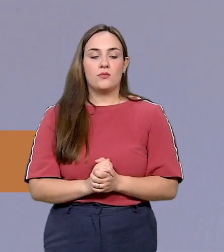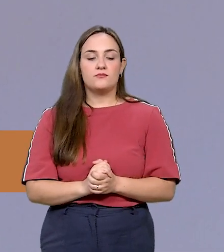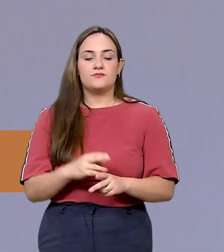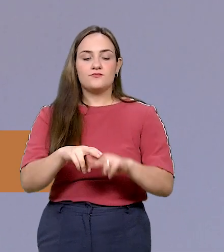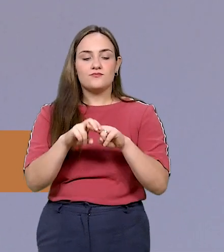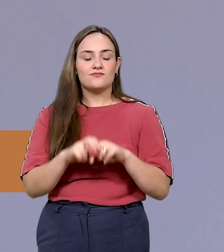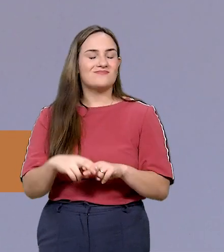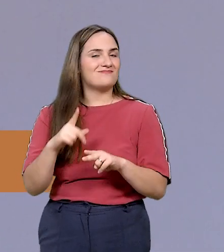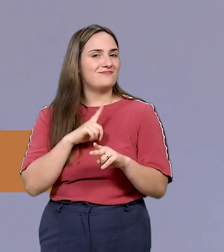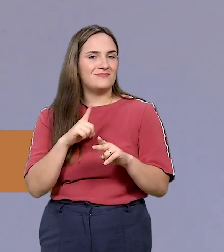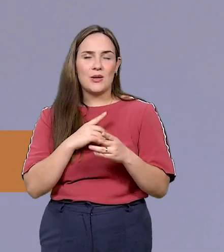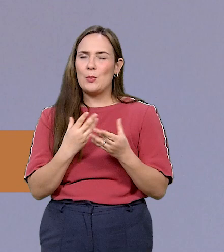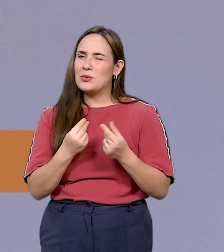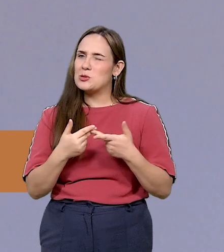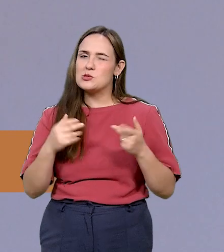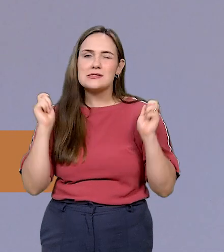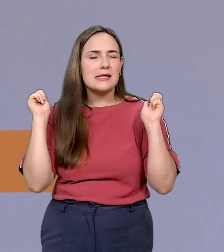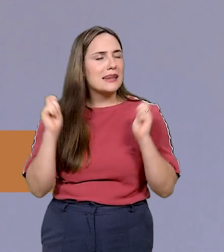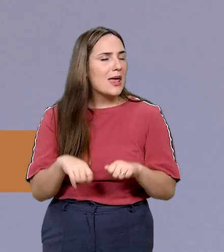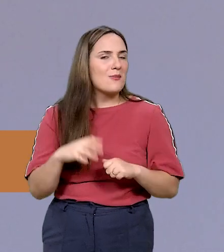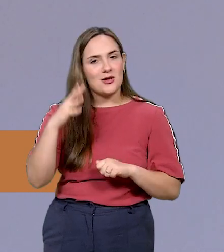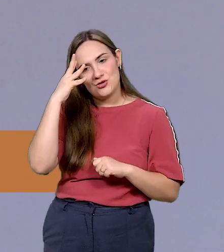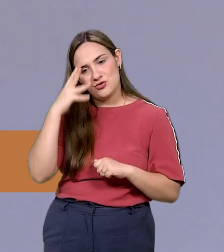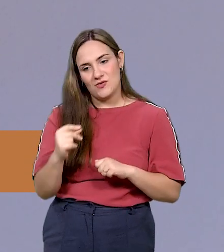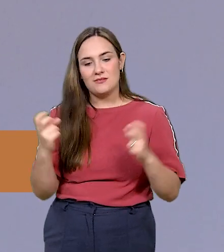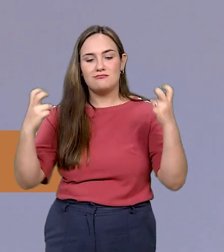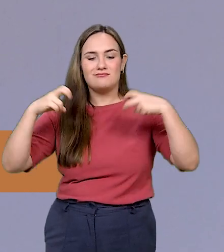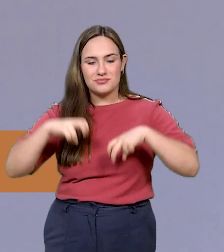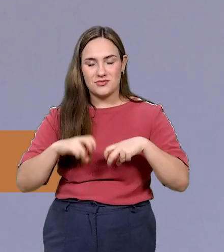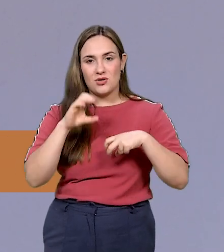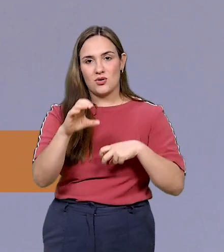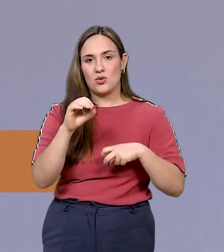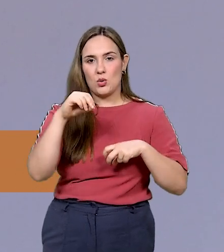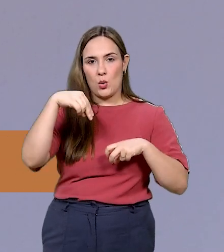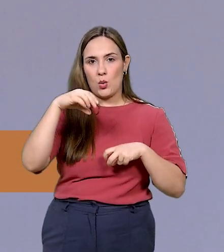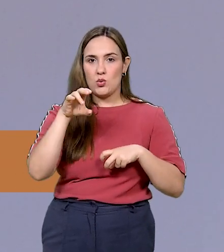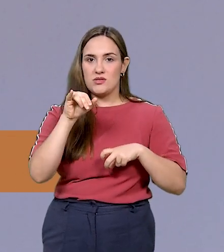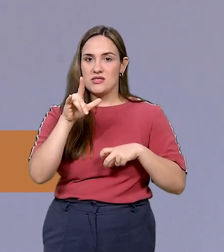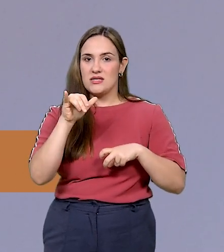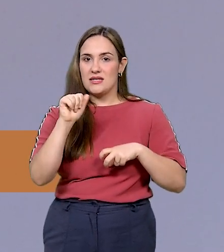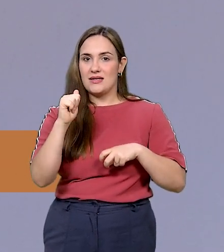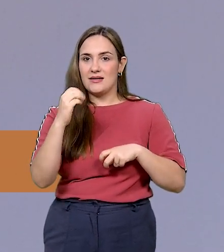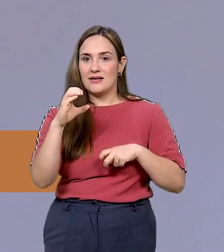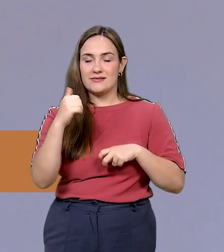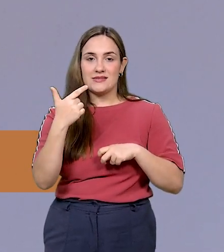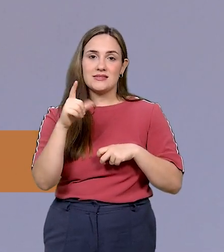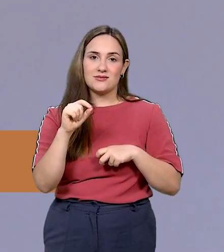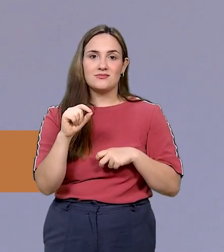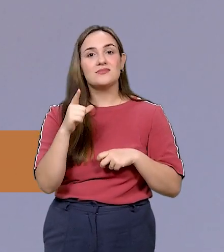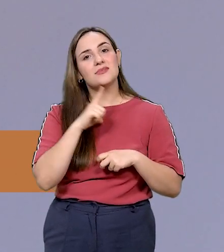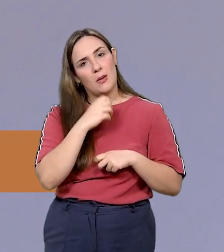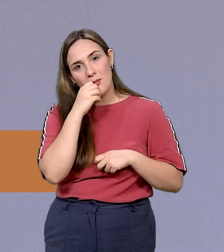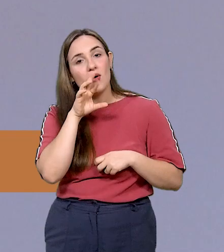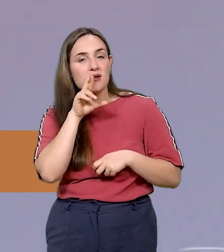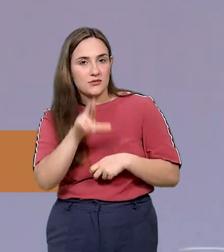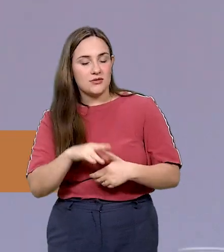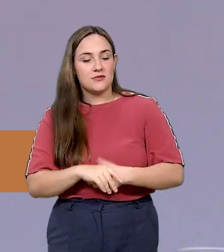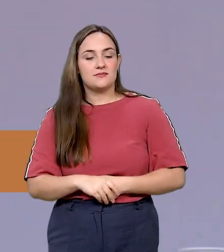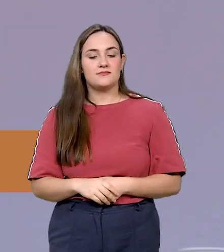são vários casos que podem ser resolvidos via Câmara de Conciliação e isso tem trazido resultados muito